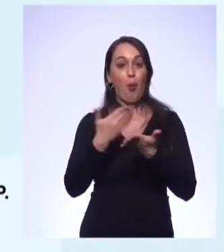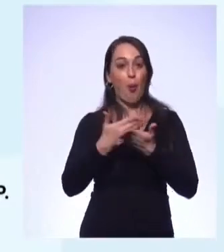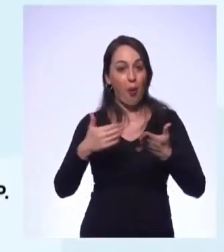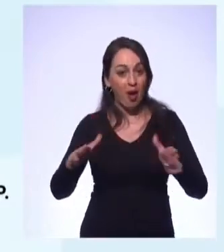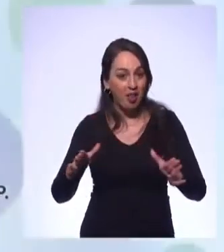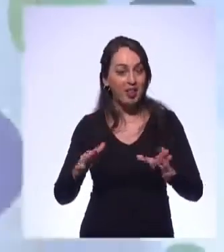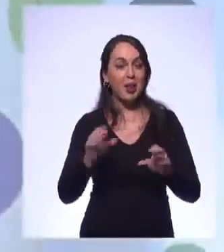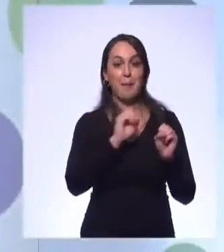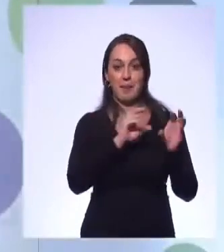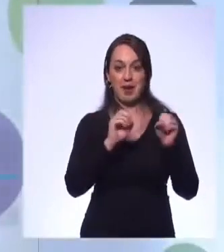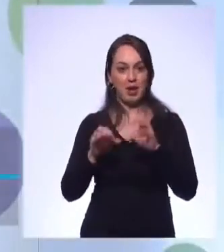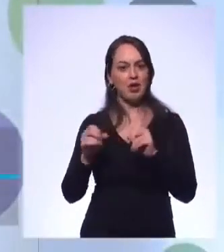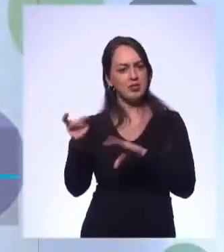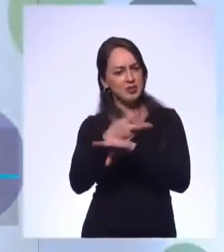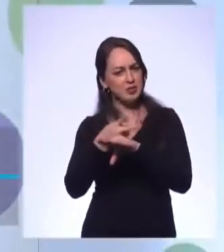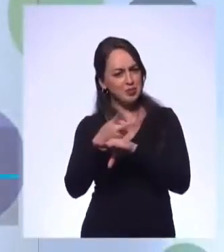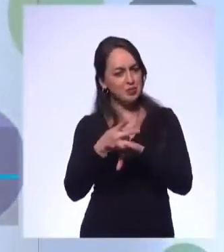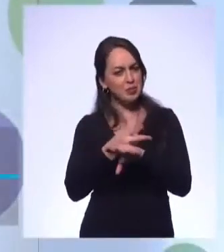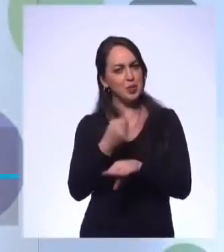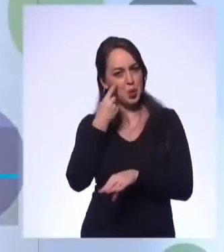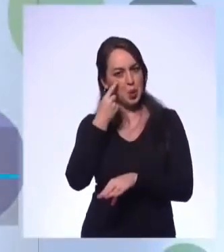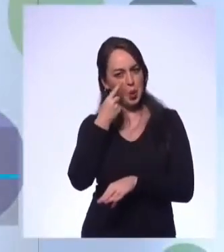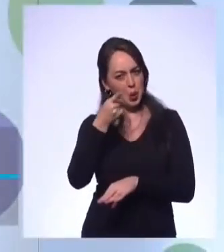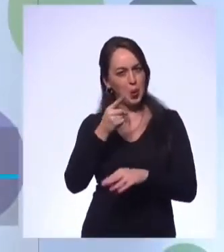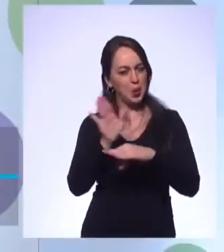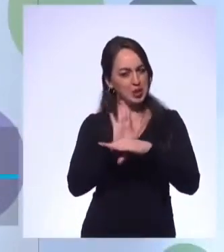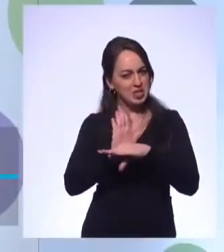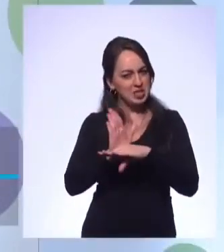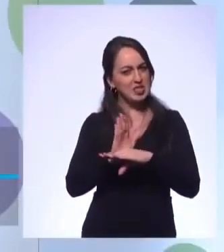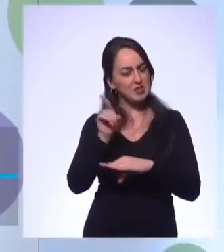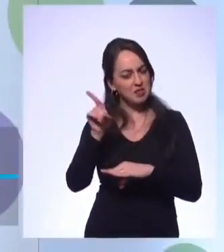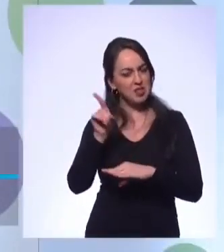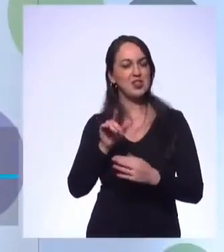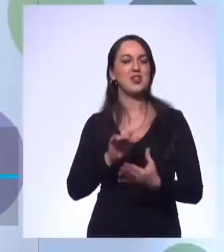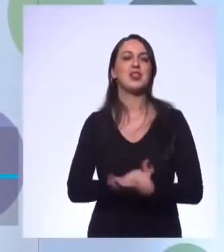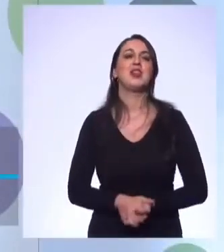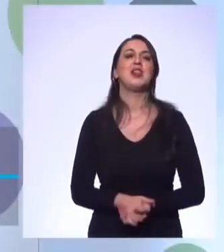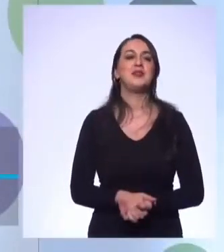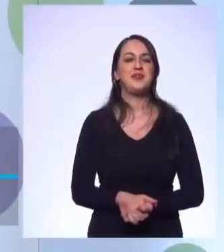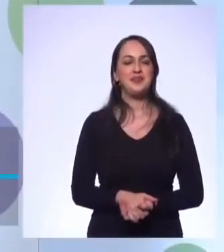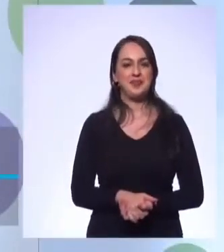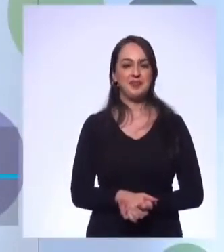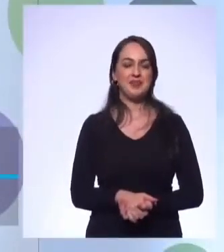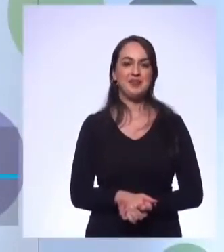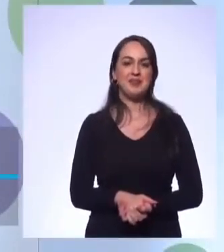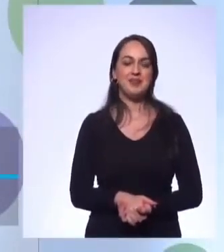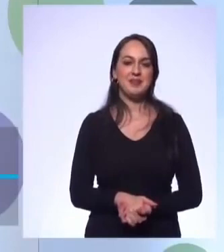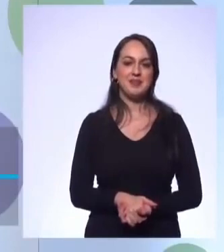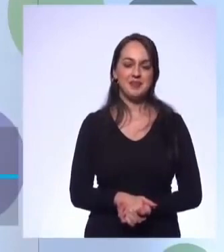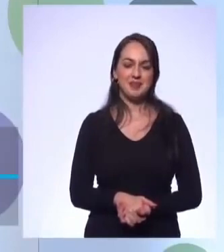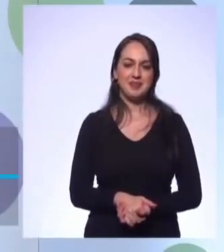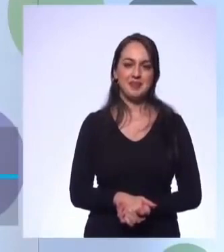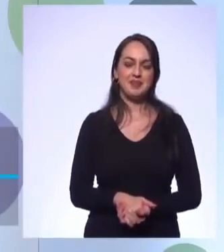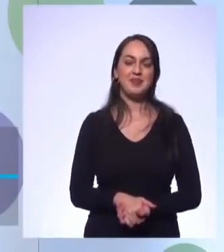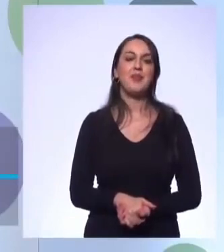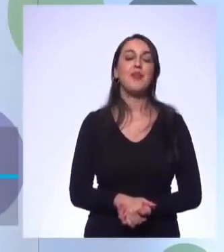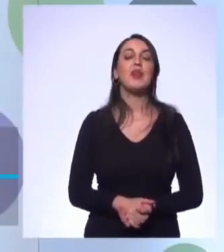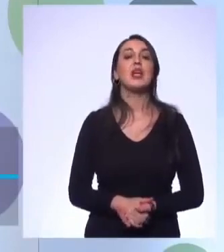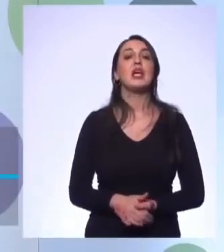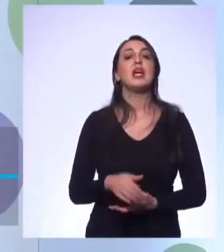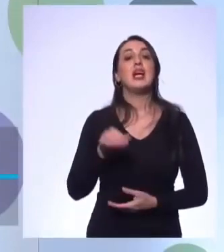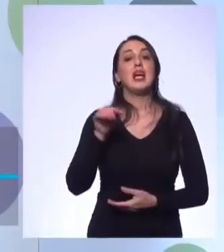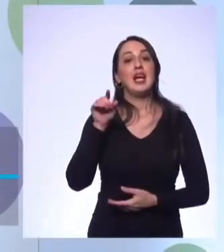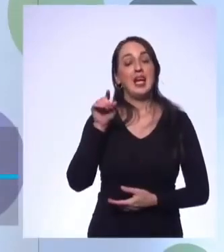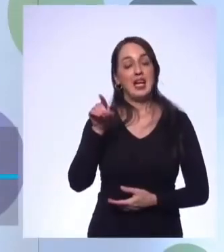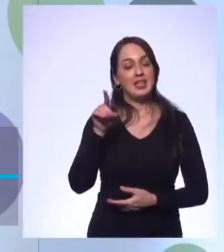lá no YouTube, Atendimento da Coelce. Coelce é a Companhia de Eletricidade do Ceará. E aí tem